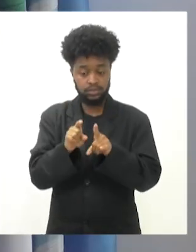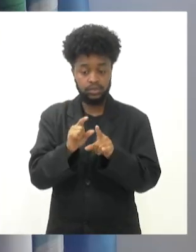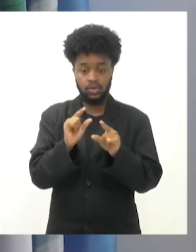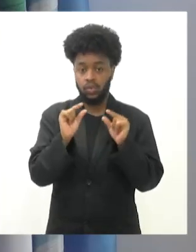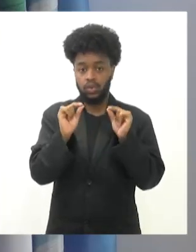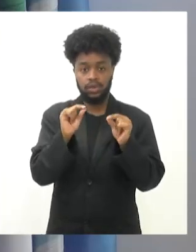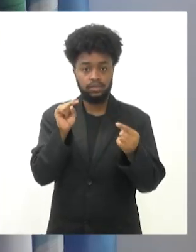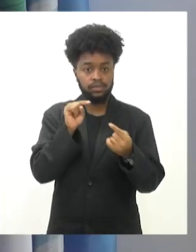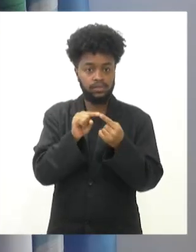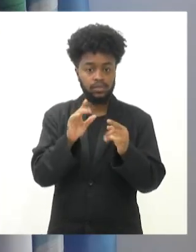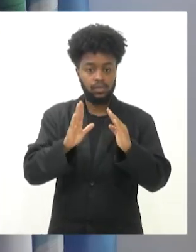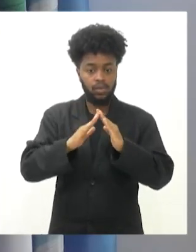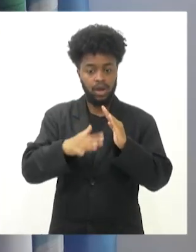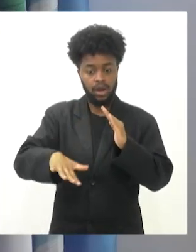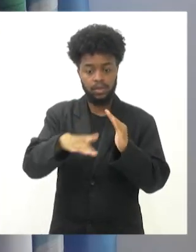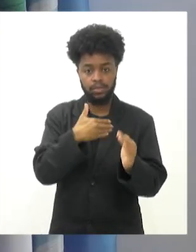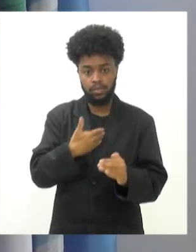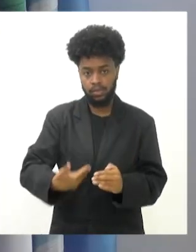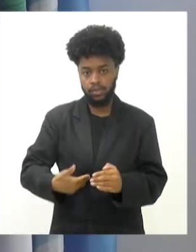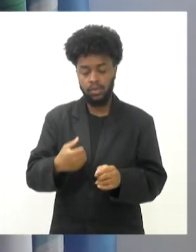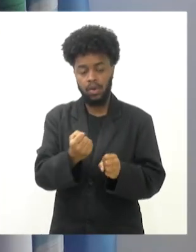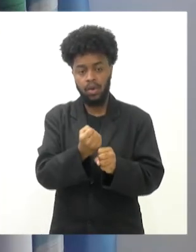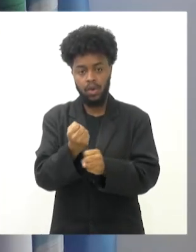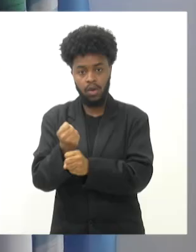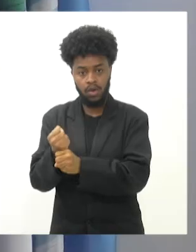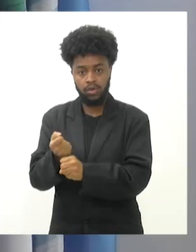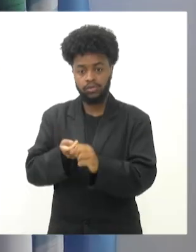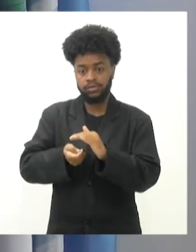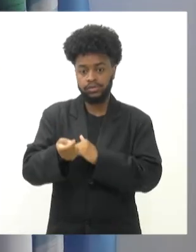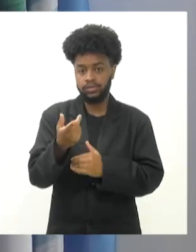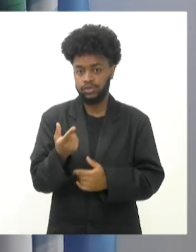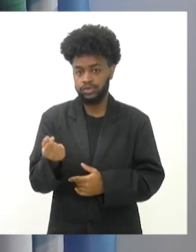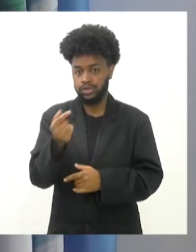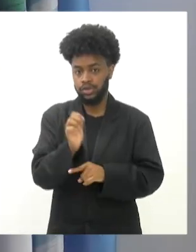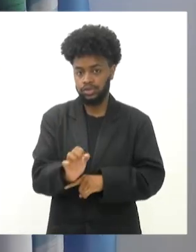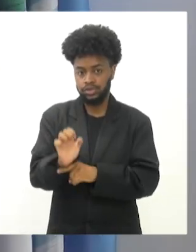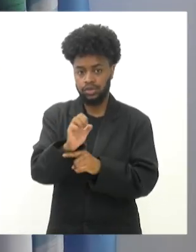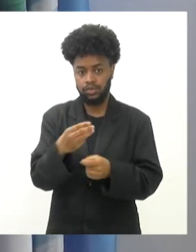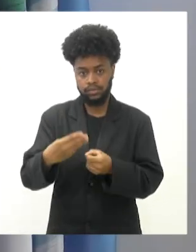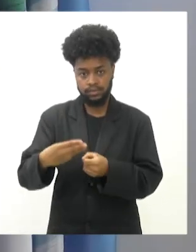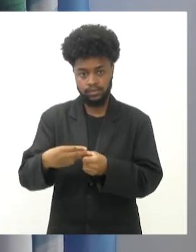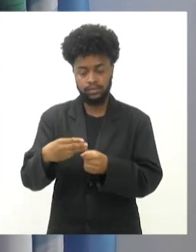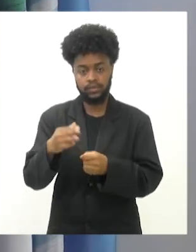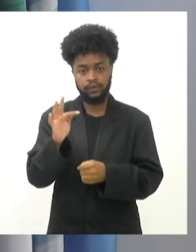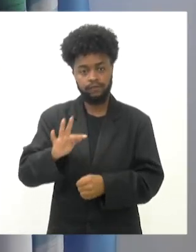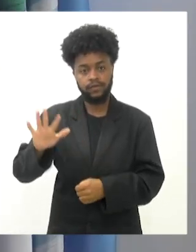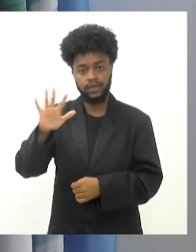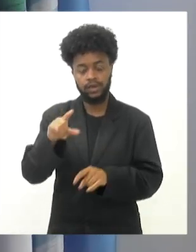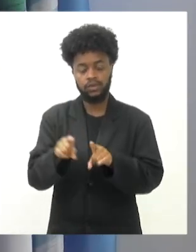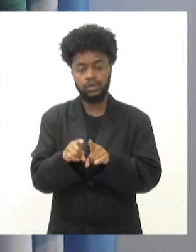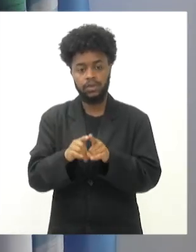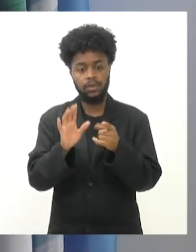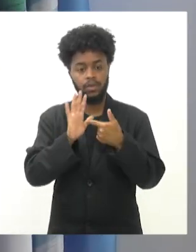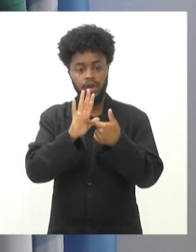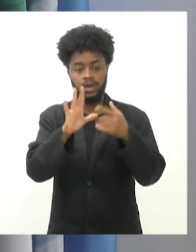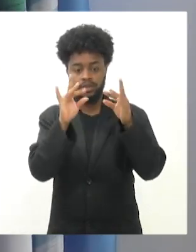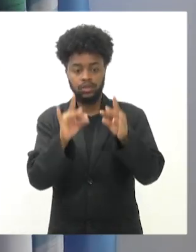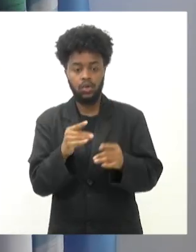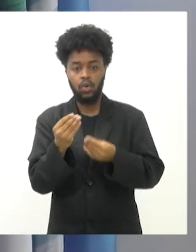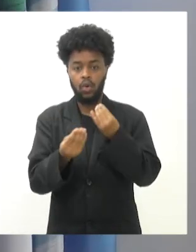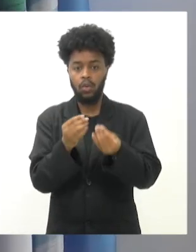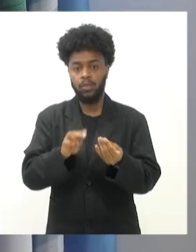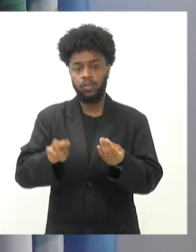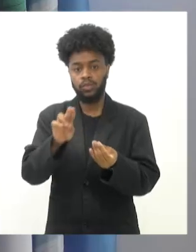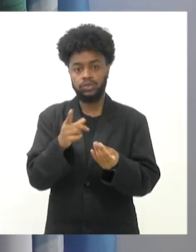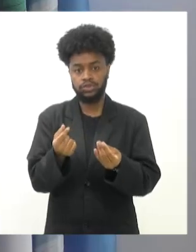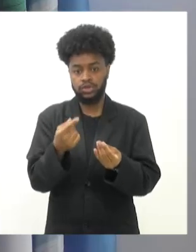públicos, execução das obras de recuperação, aplicação dos recursos estaduais, federais, municipais, prestação de contas do repasse financeiro realizado pela